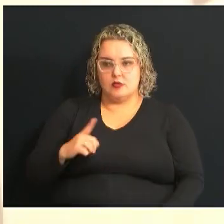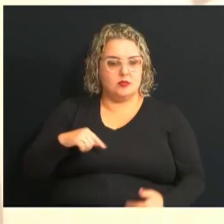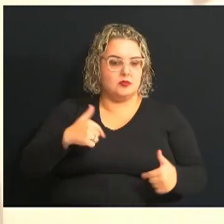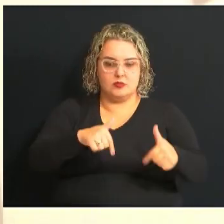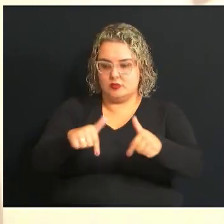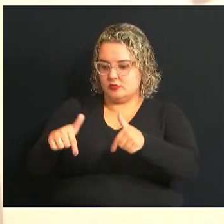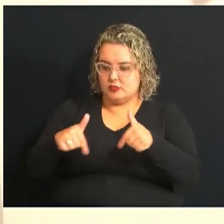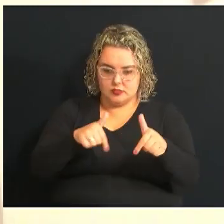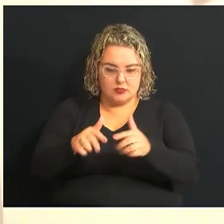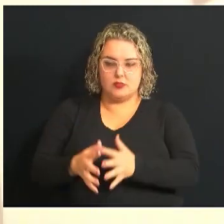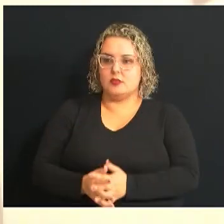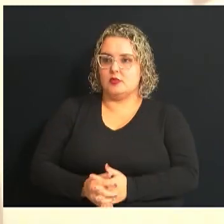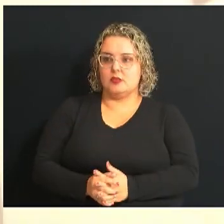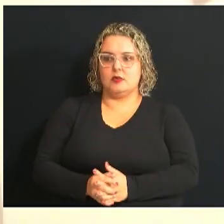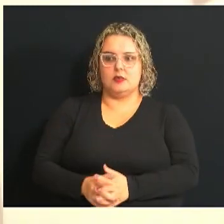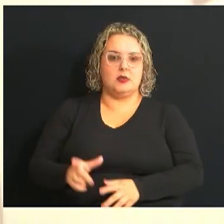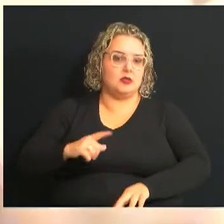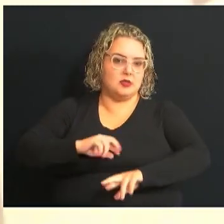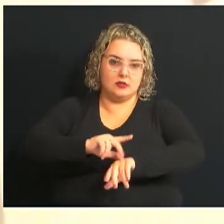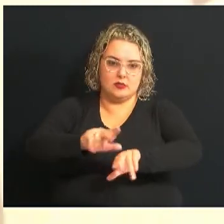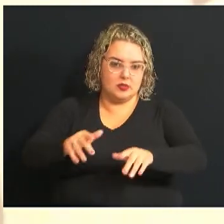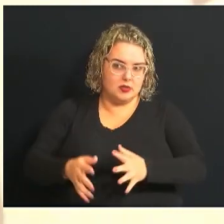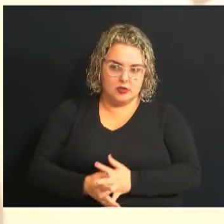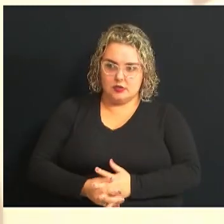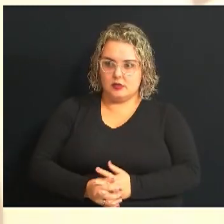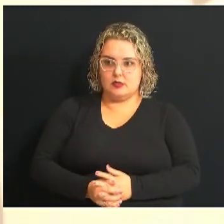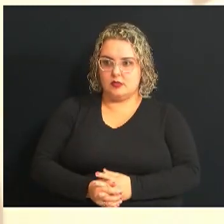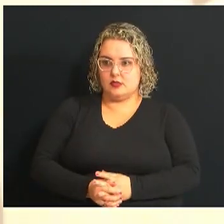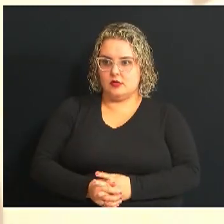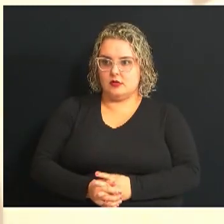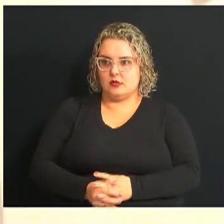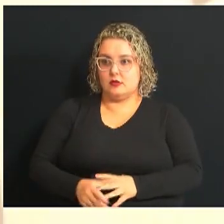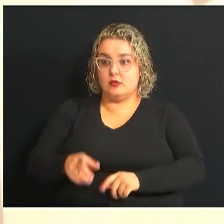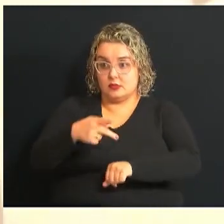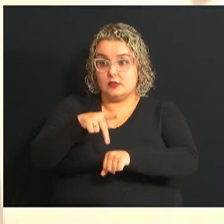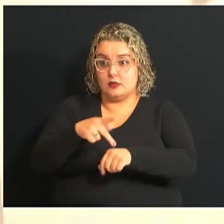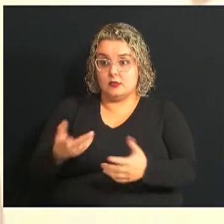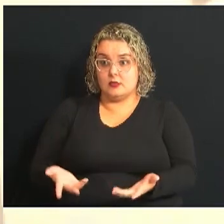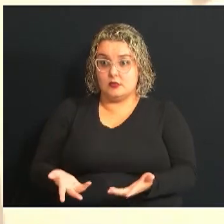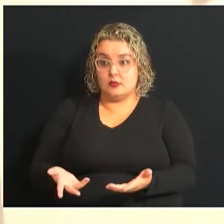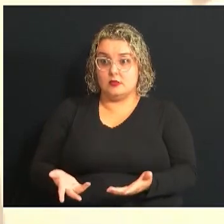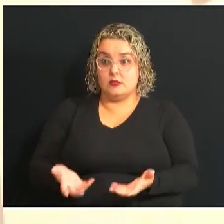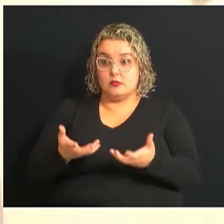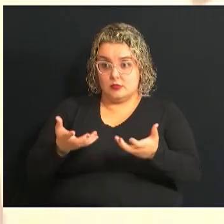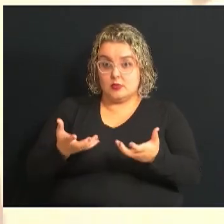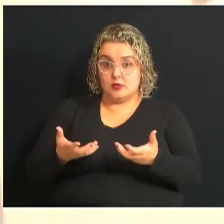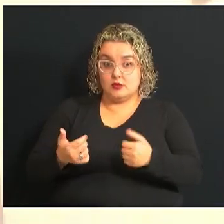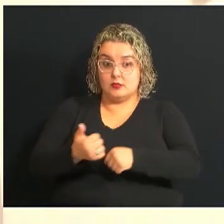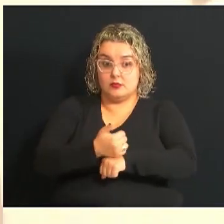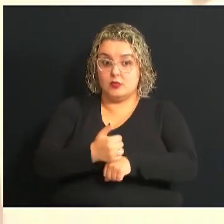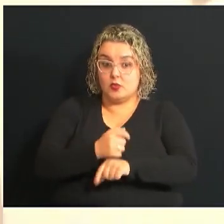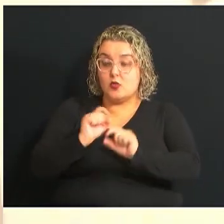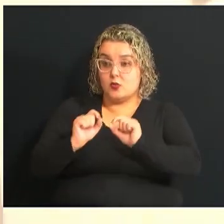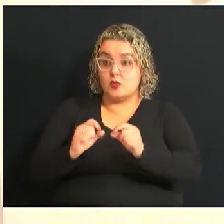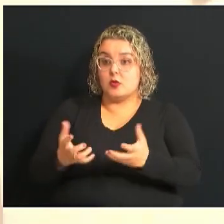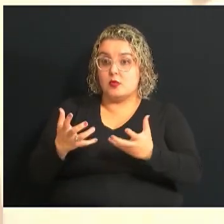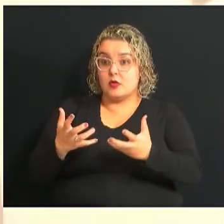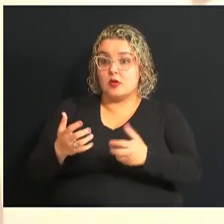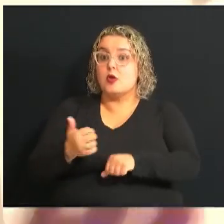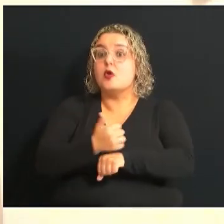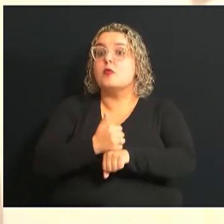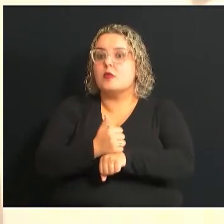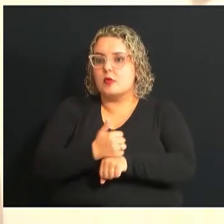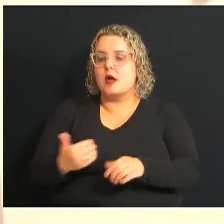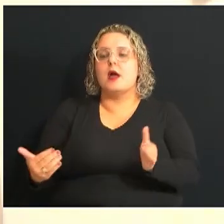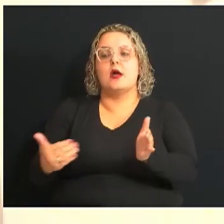assim, tem bastante nesses países, né? Mas eu queria uma carreira. O que eu quero como carreira? Mas até eu chegar